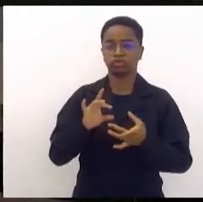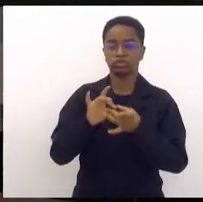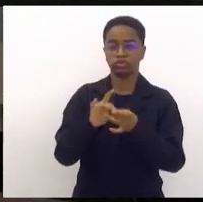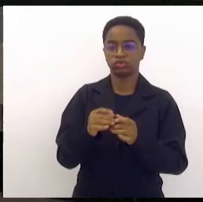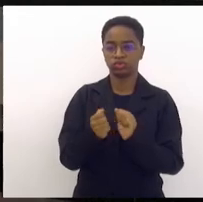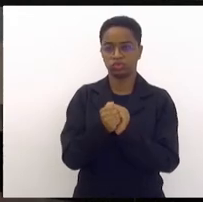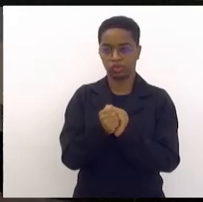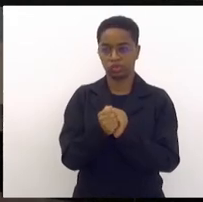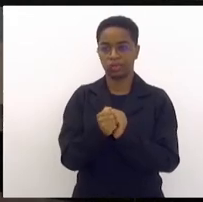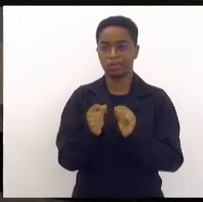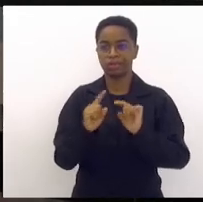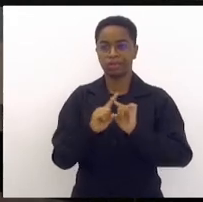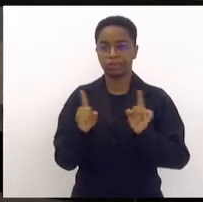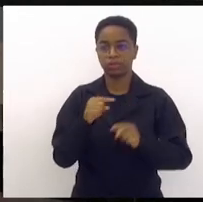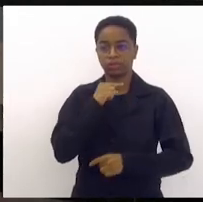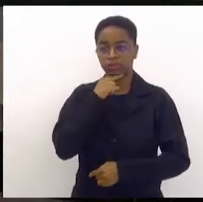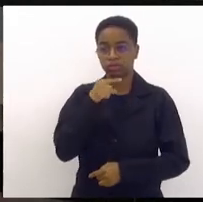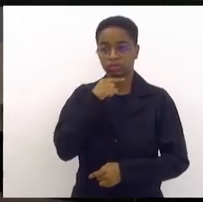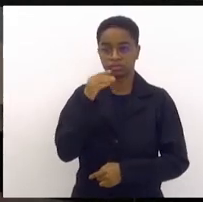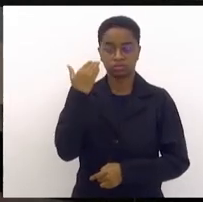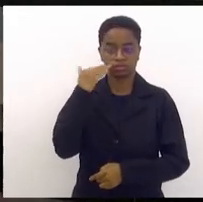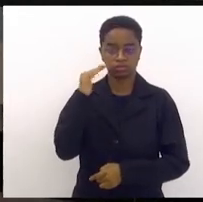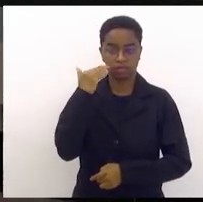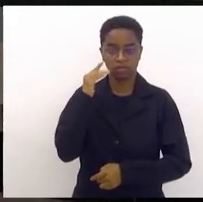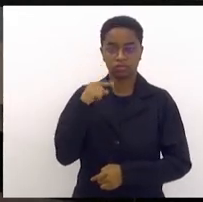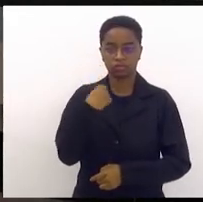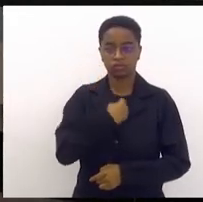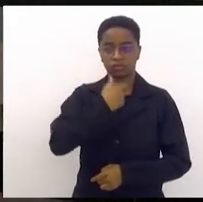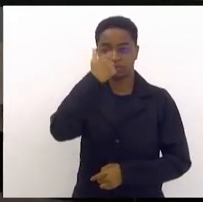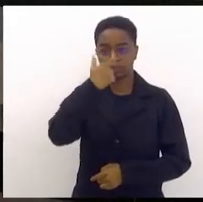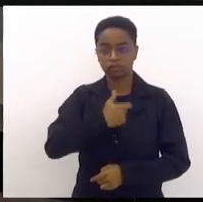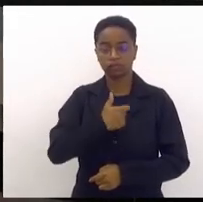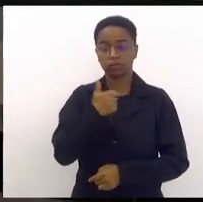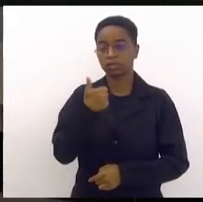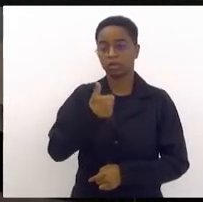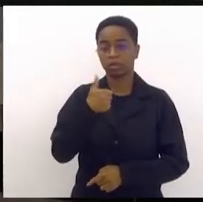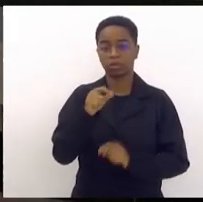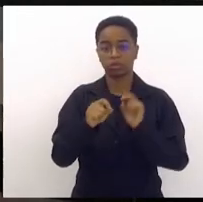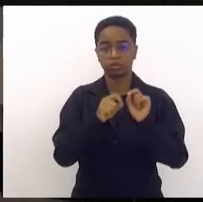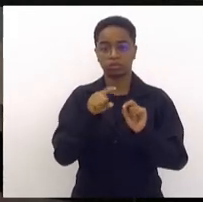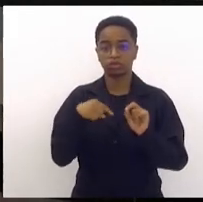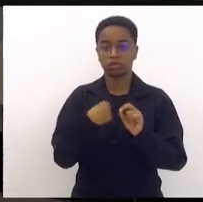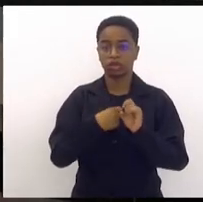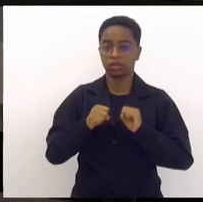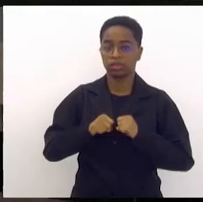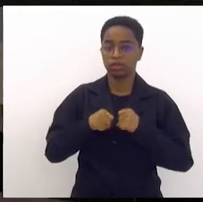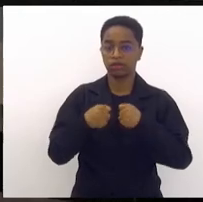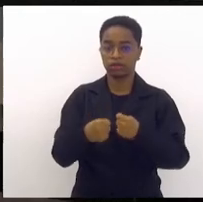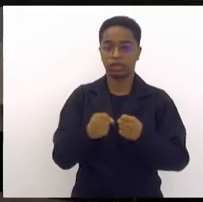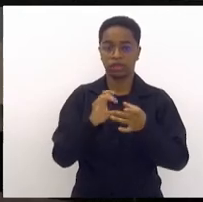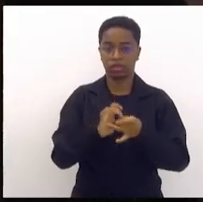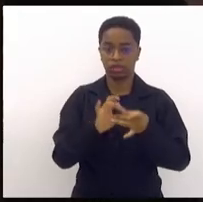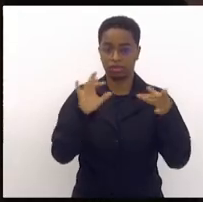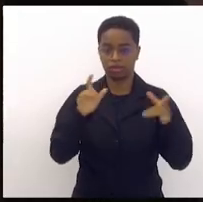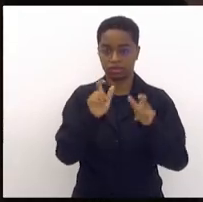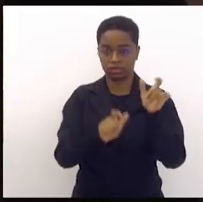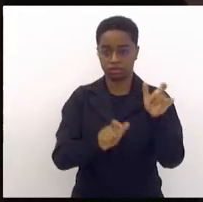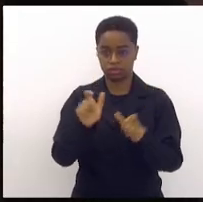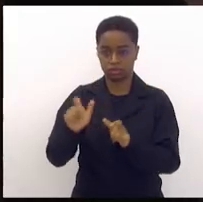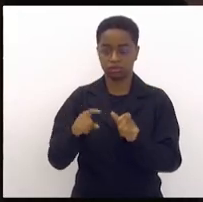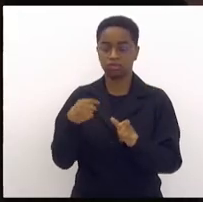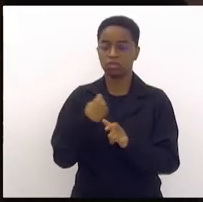Agora, ele não consegue compreender que nós somos, em primeiro lugar, nós defendemos a liberdade do indivíduo. Nós